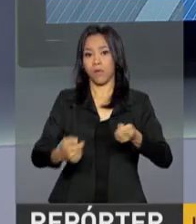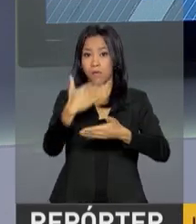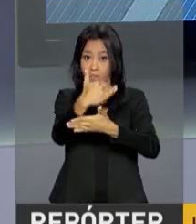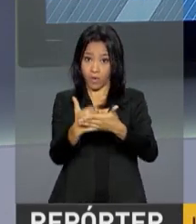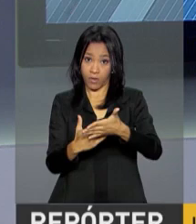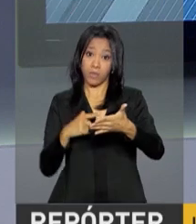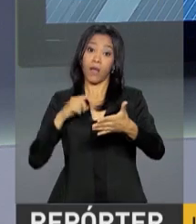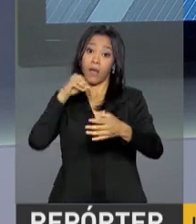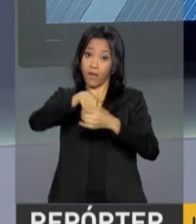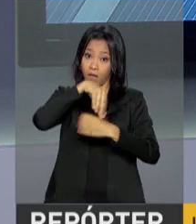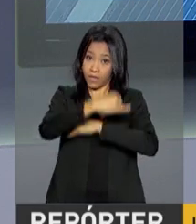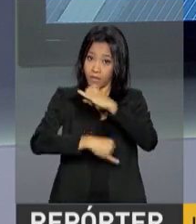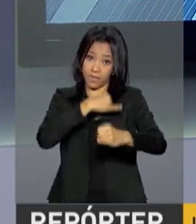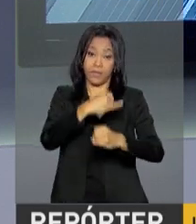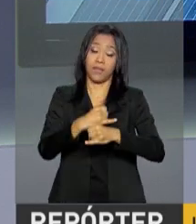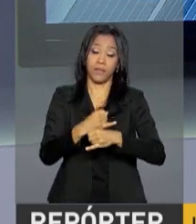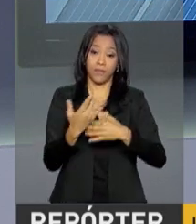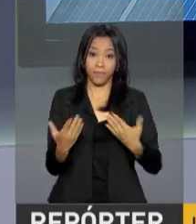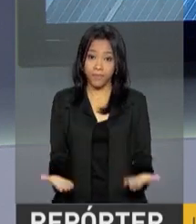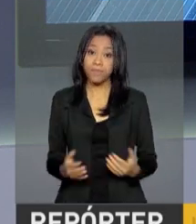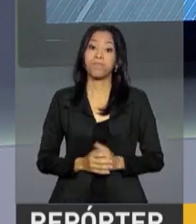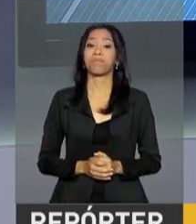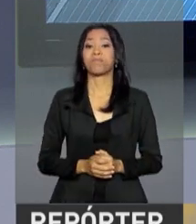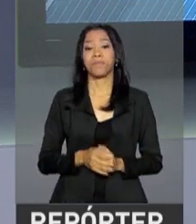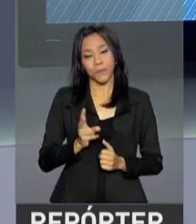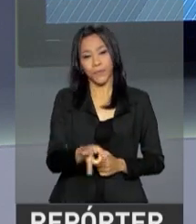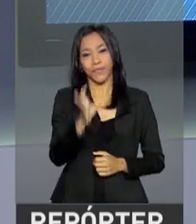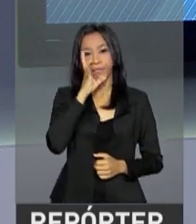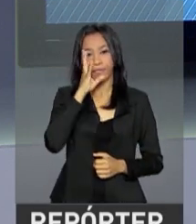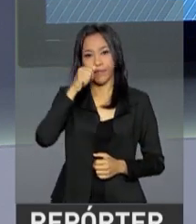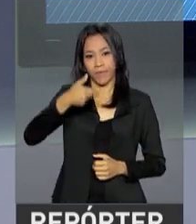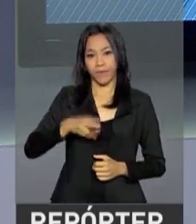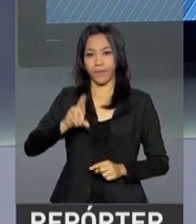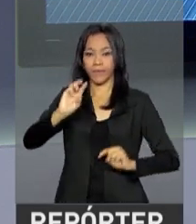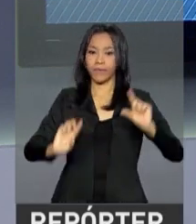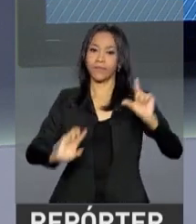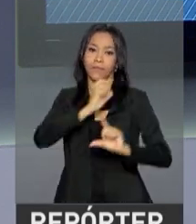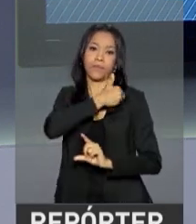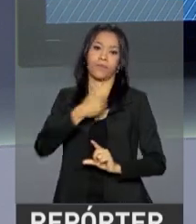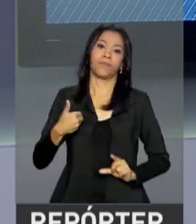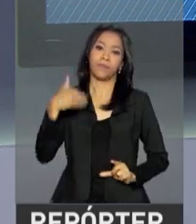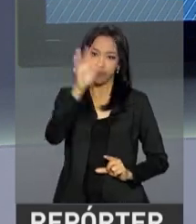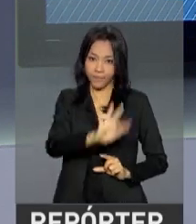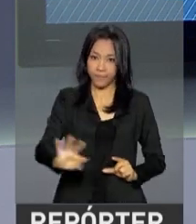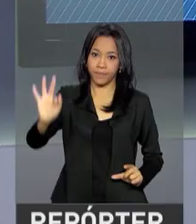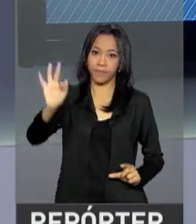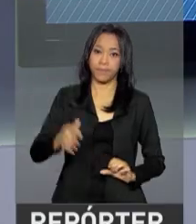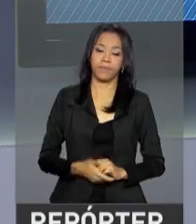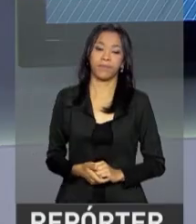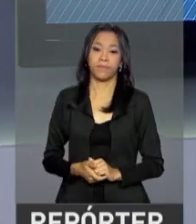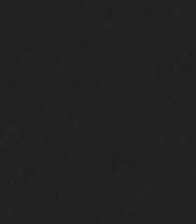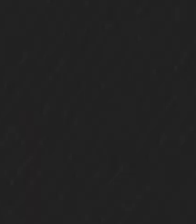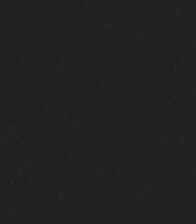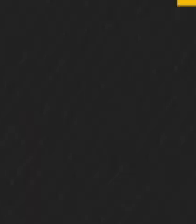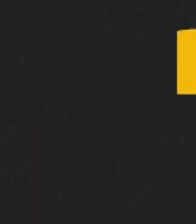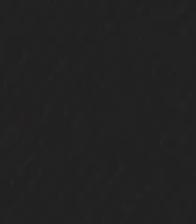também está na página da nbr na internet continue com a gente e nbr a tv do governo federal